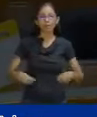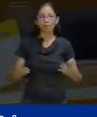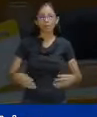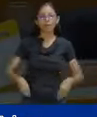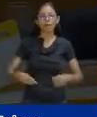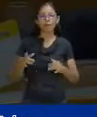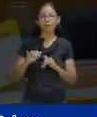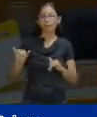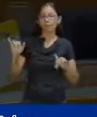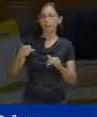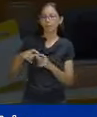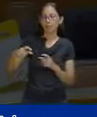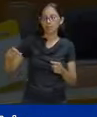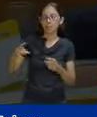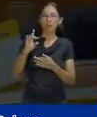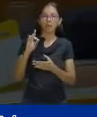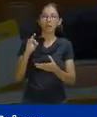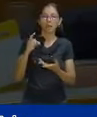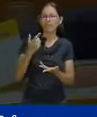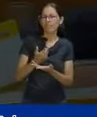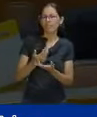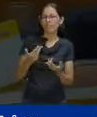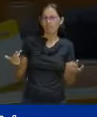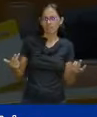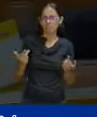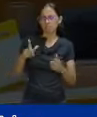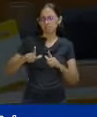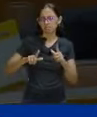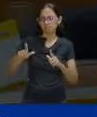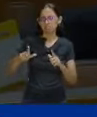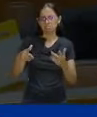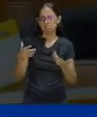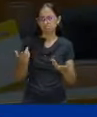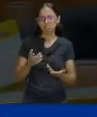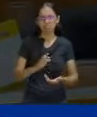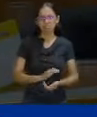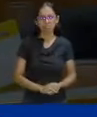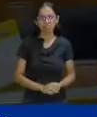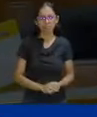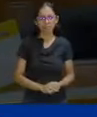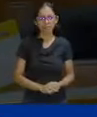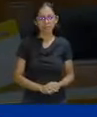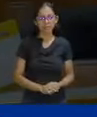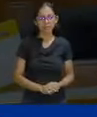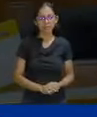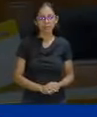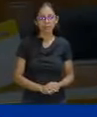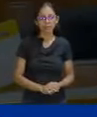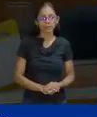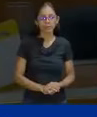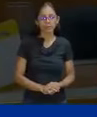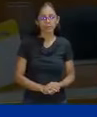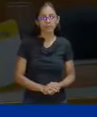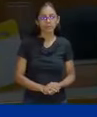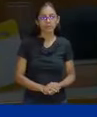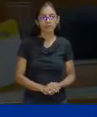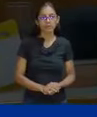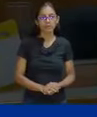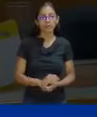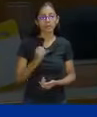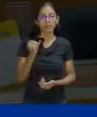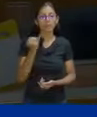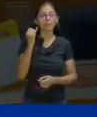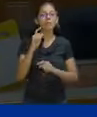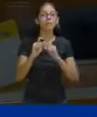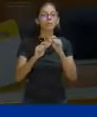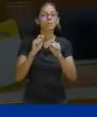panfletos, ou com santinhos, como se chama no popular, é importante destacar o seguinte: no dia de